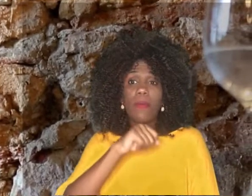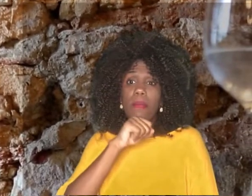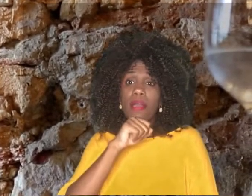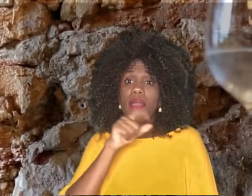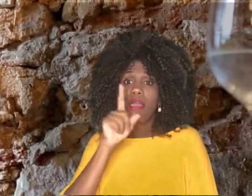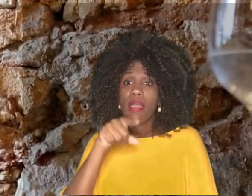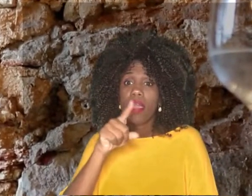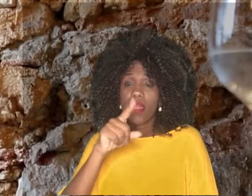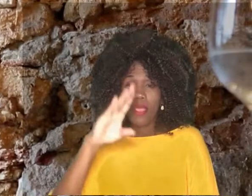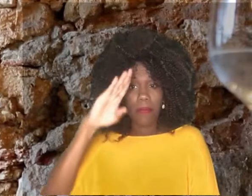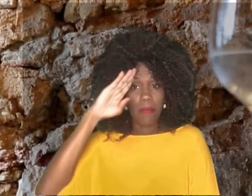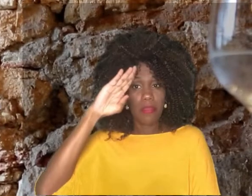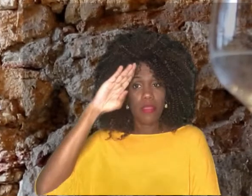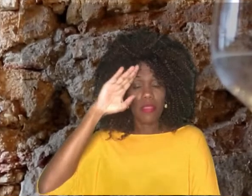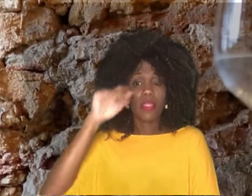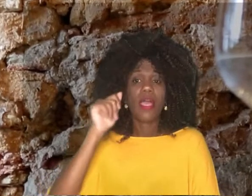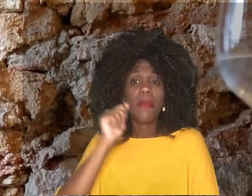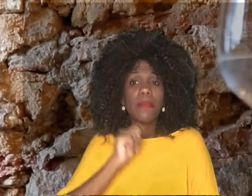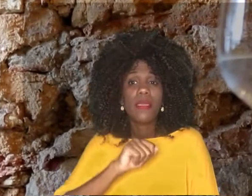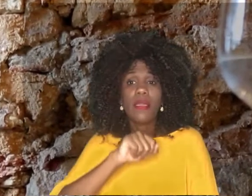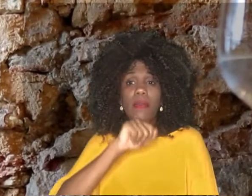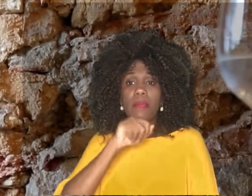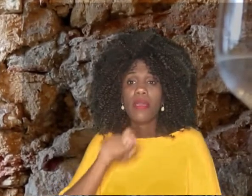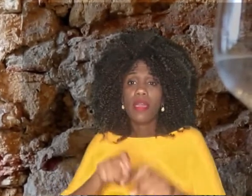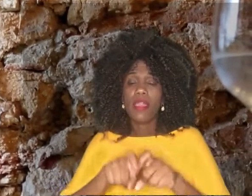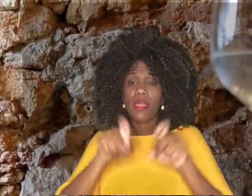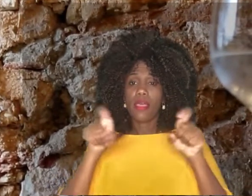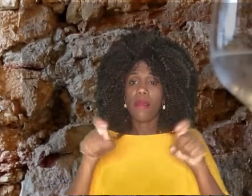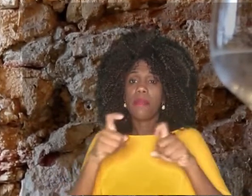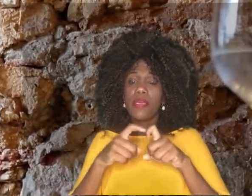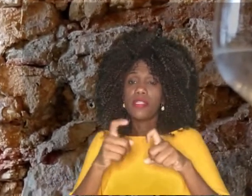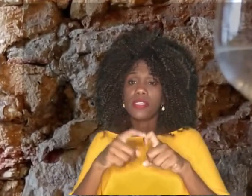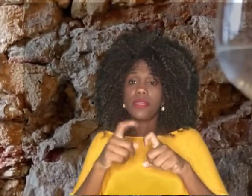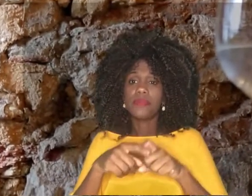e a minha mãe era obstetra, e filha de Nanã, e o meu pai,